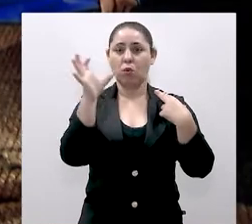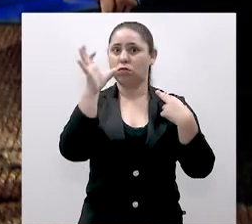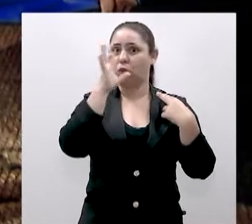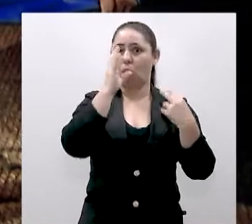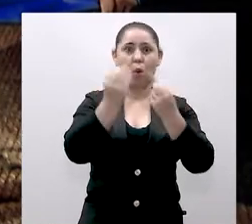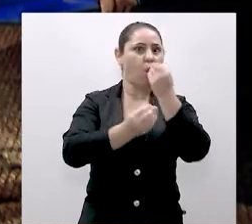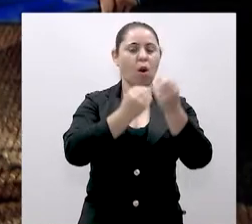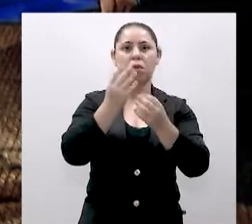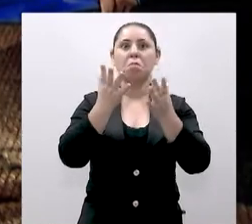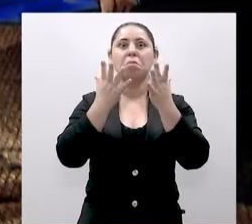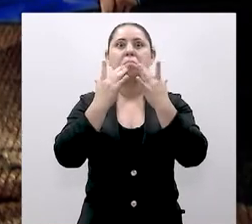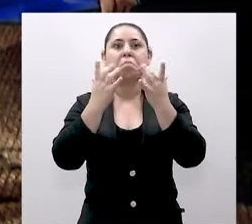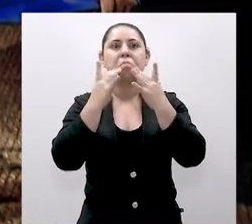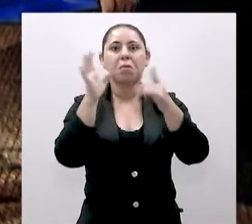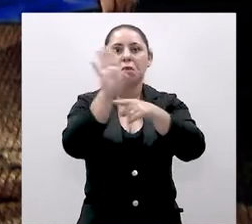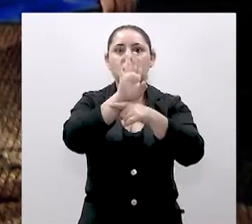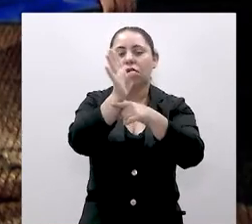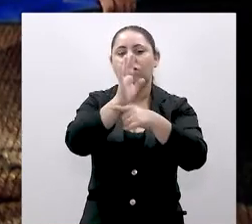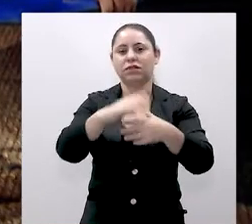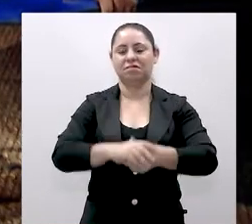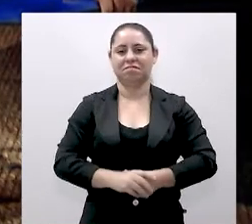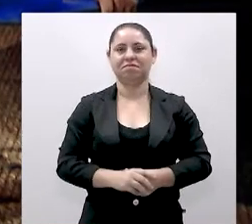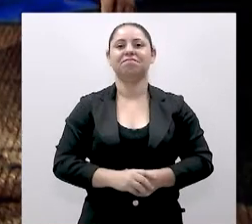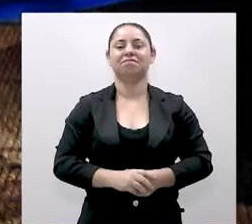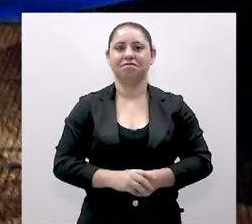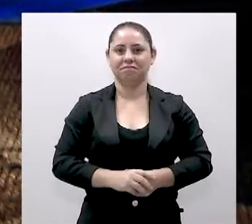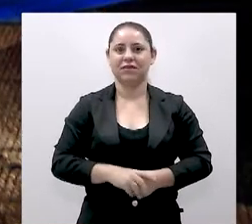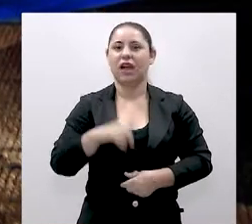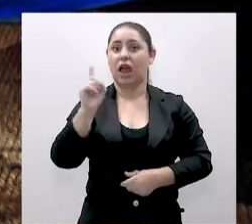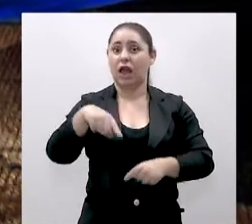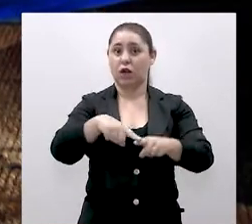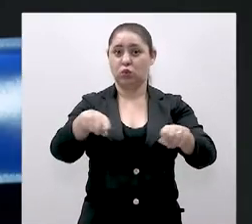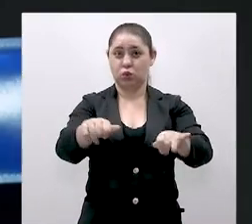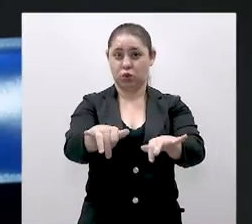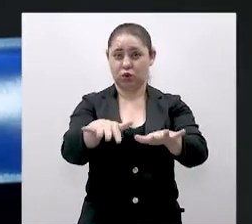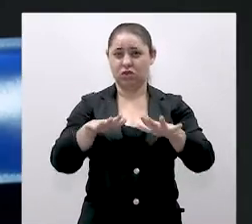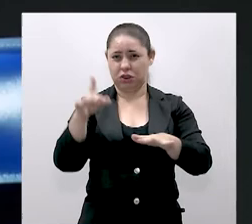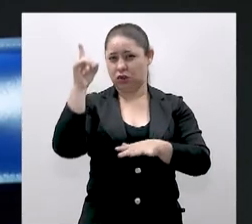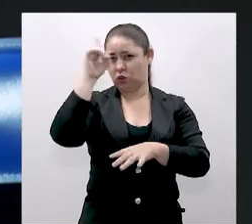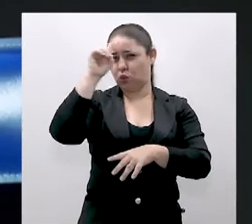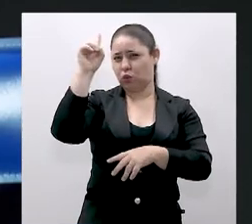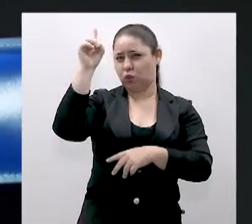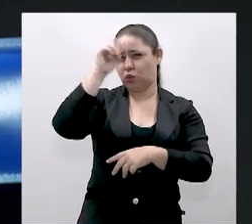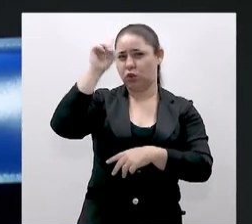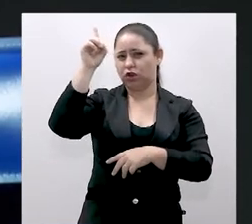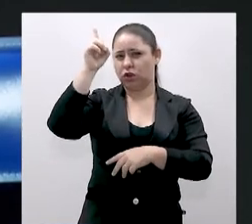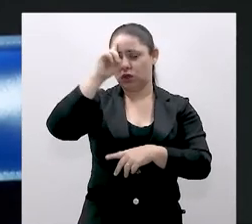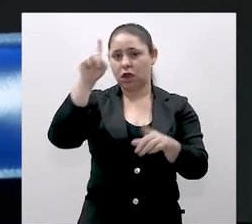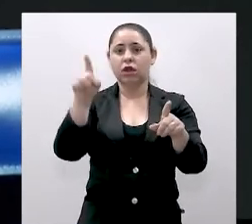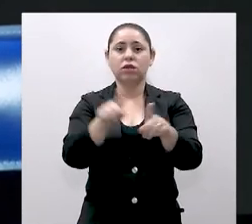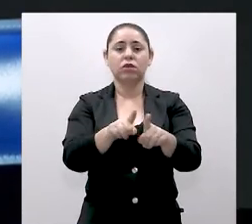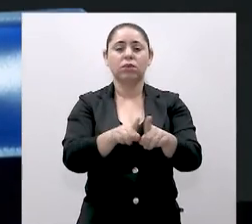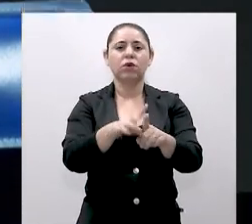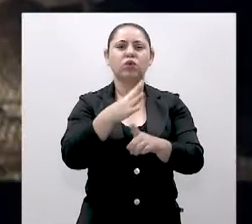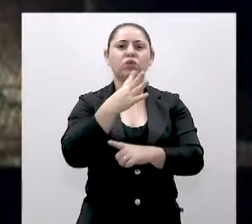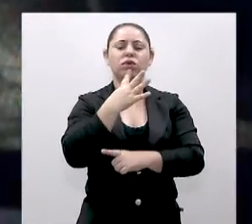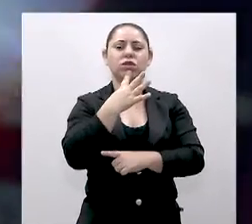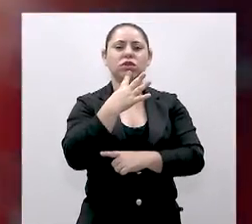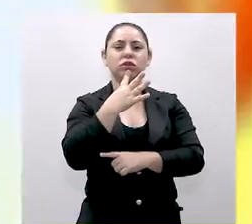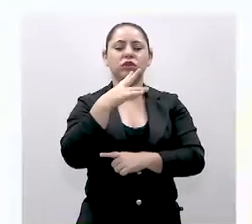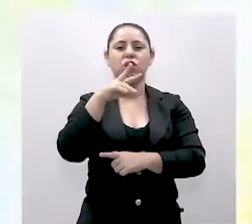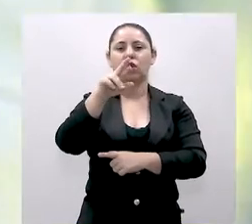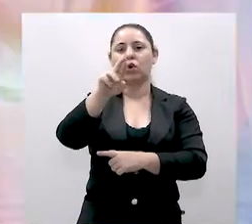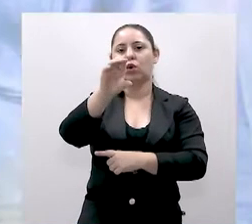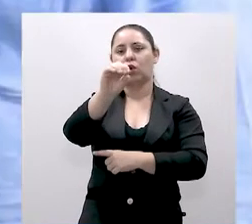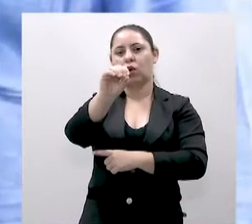acompanhada no Brasil com seus uma novela né na novela Era audiências diárias inclusive naquela época